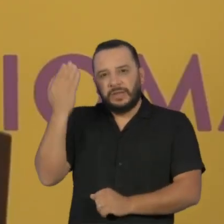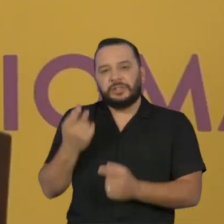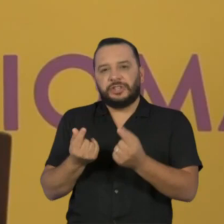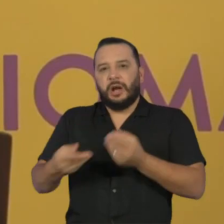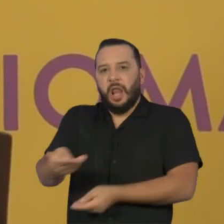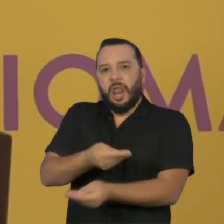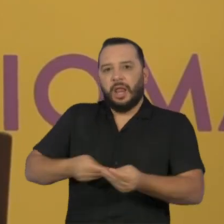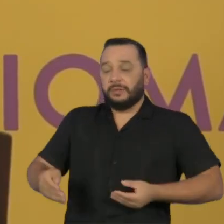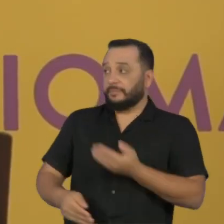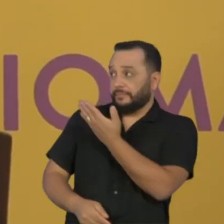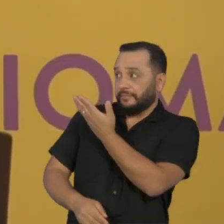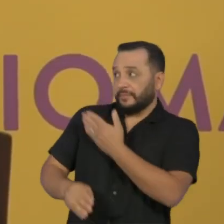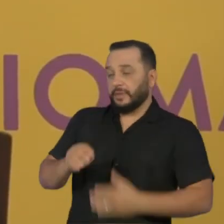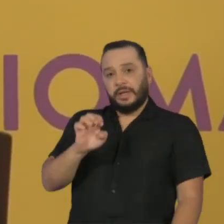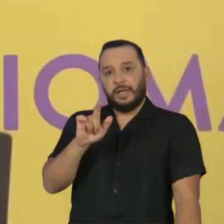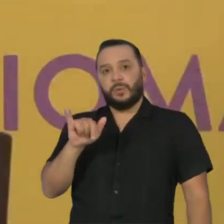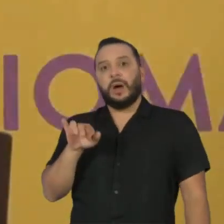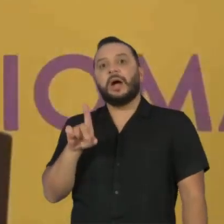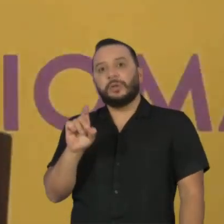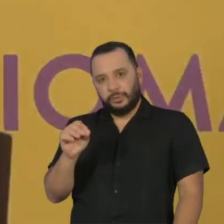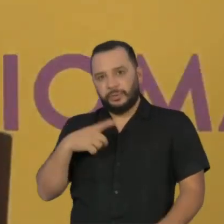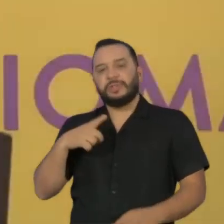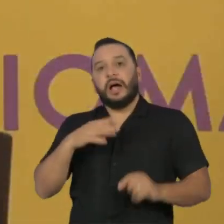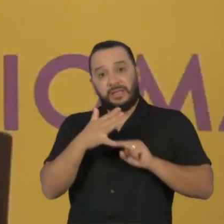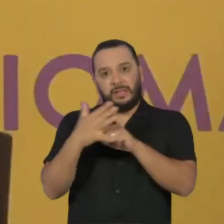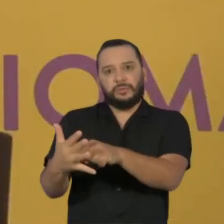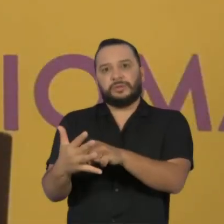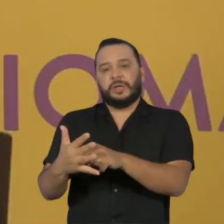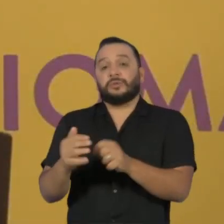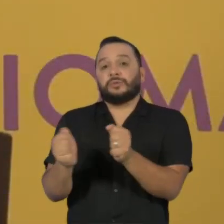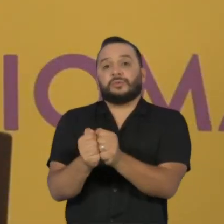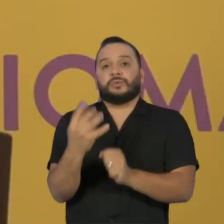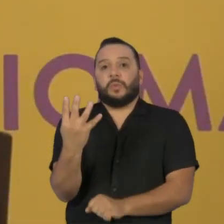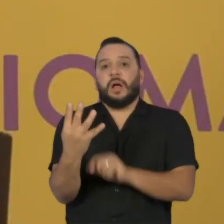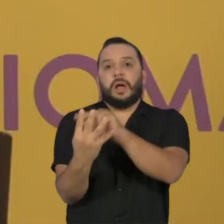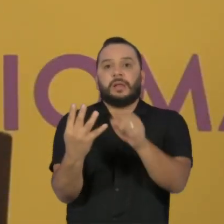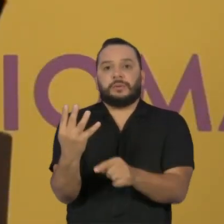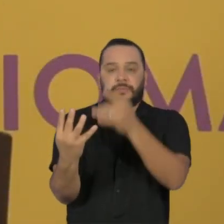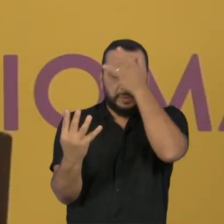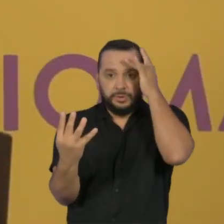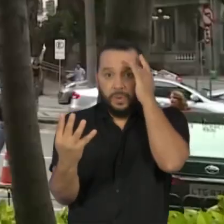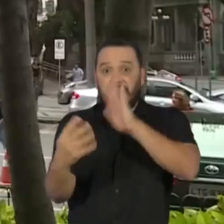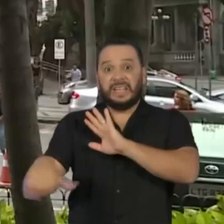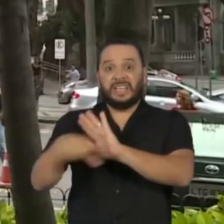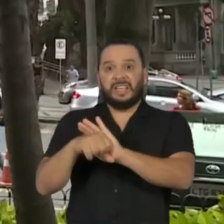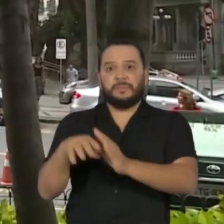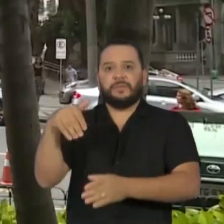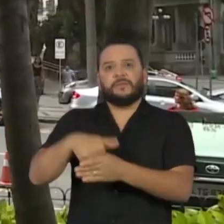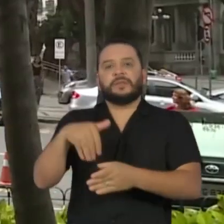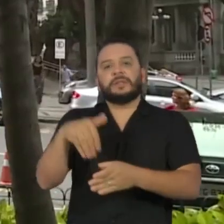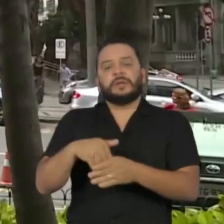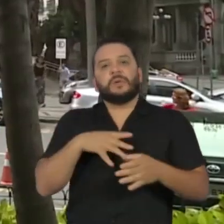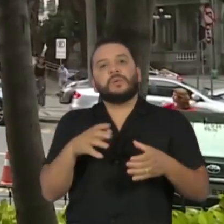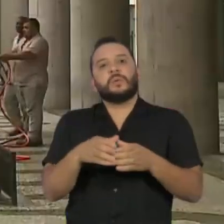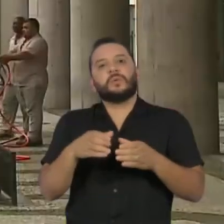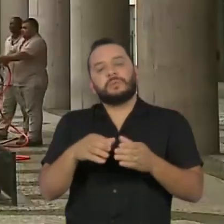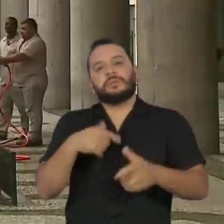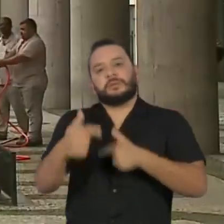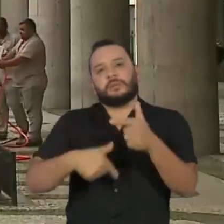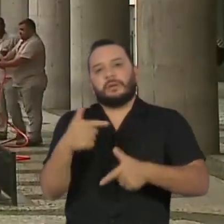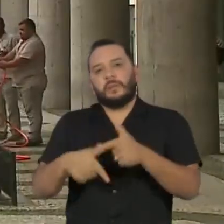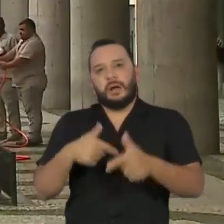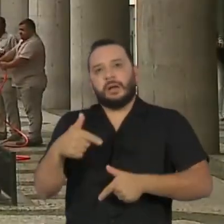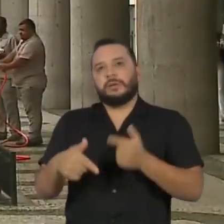Eduardo Paes foi denunciado junto com outras quatro pessoas por crime eleitoral pelo grupo de atuação